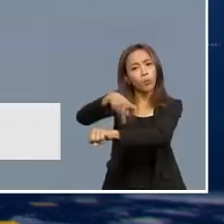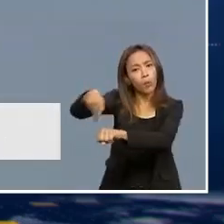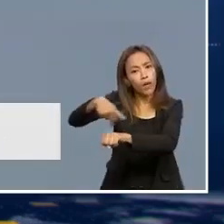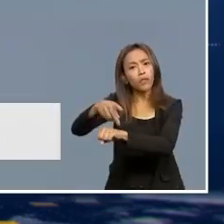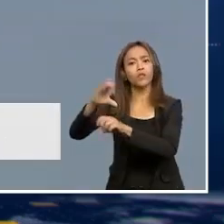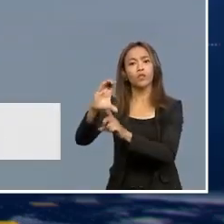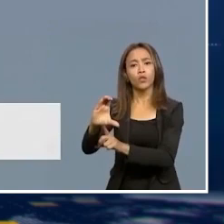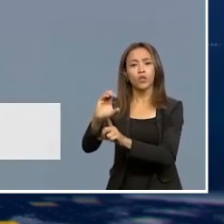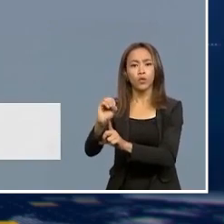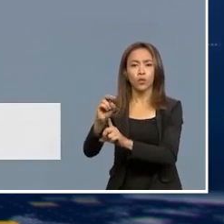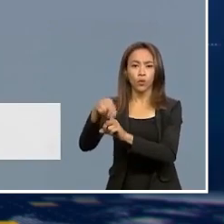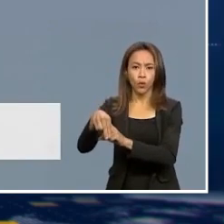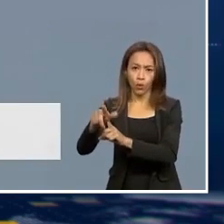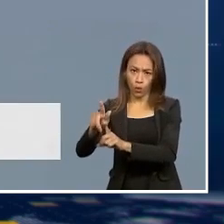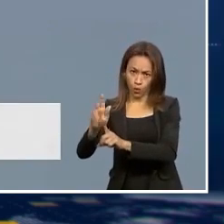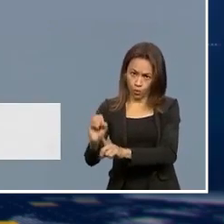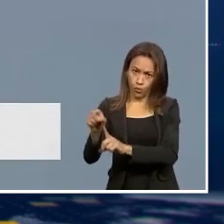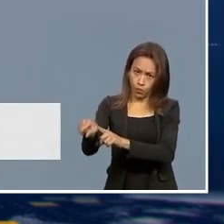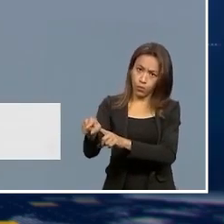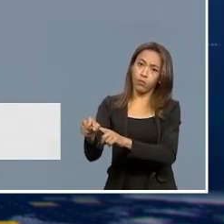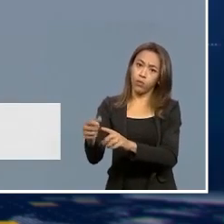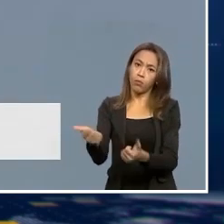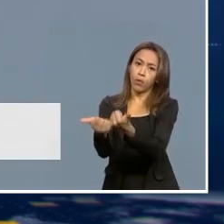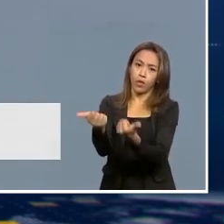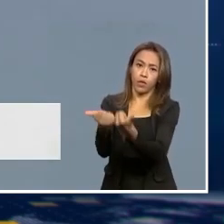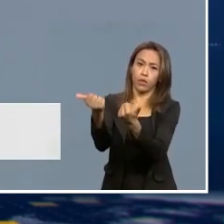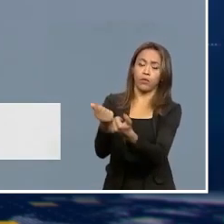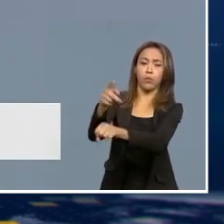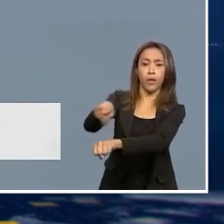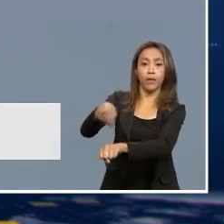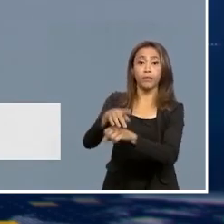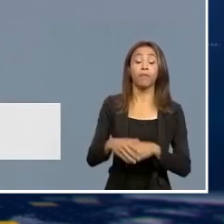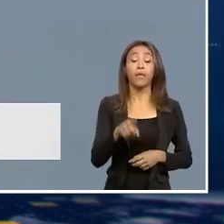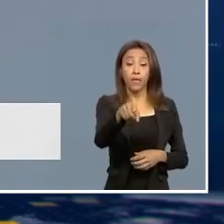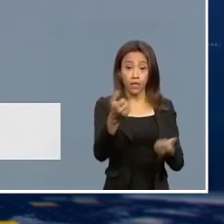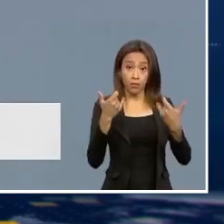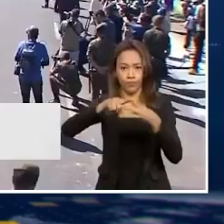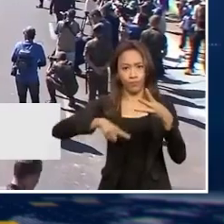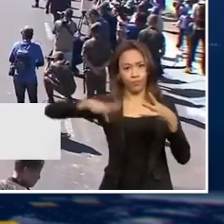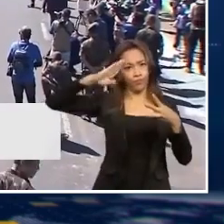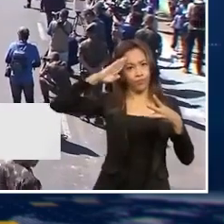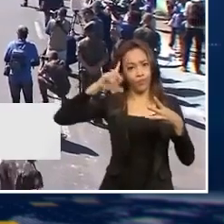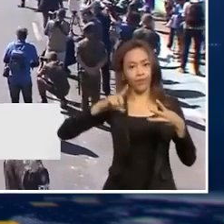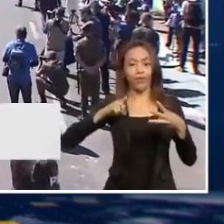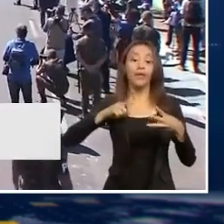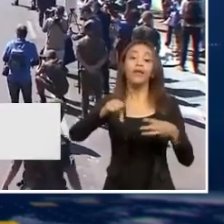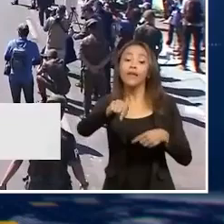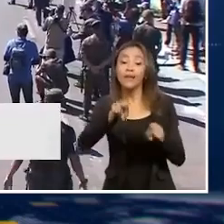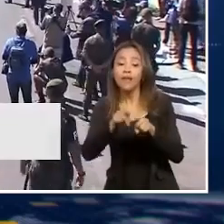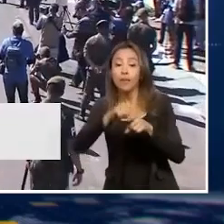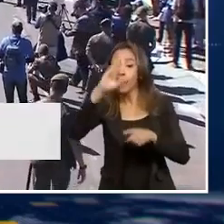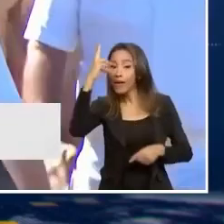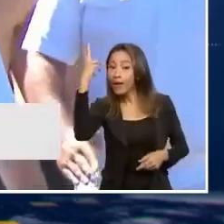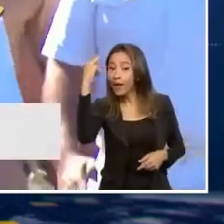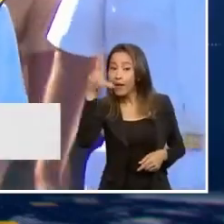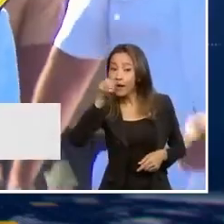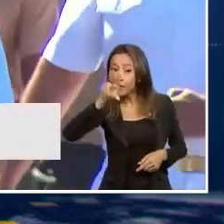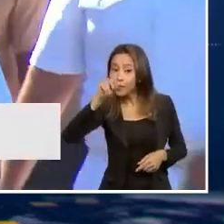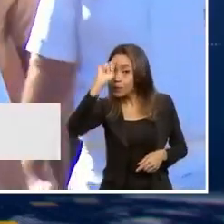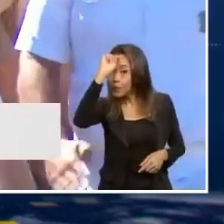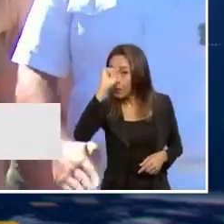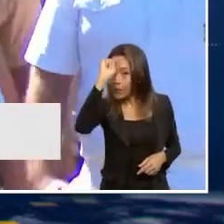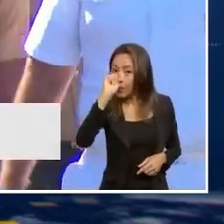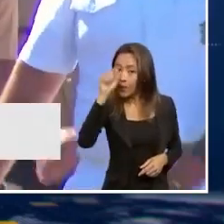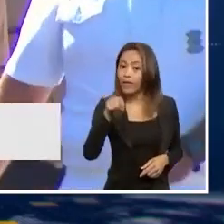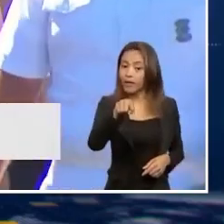faz ele pensar um pouco em abrir os olhos, mudar um pouco essa estratégia dele, da primeira dama que vem chamando muito mais atenção do que ele, para que os